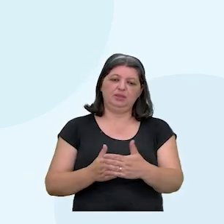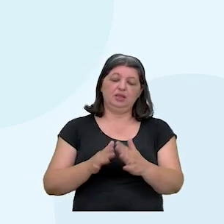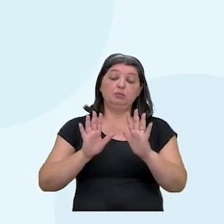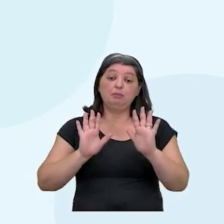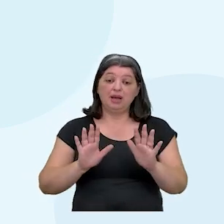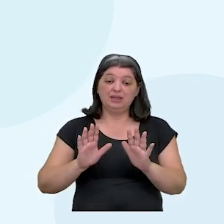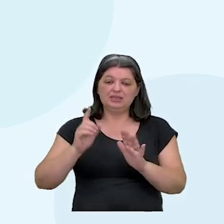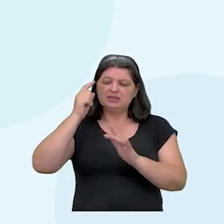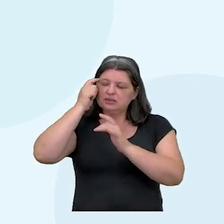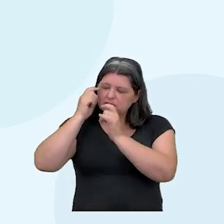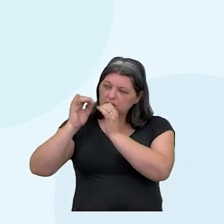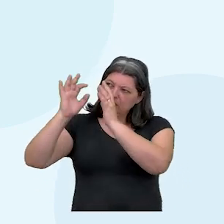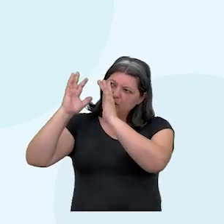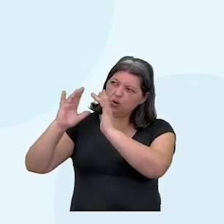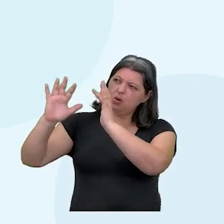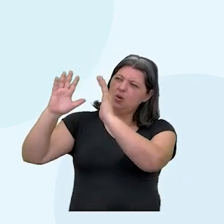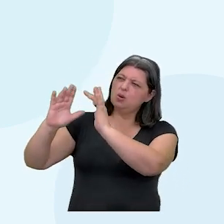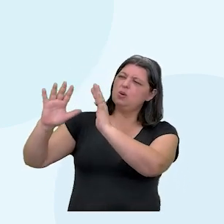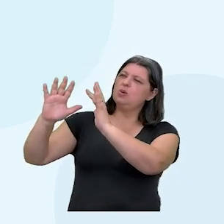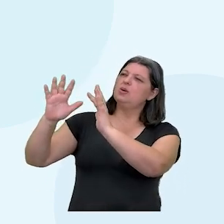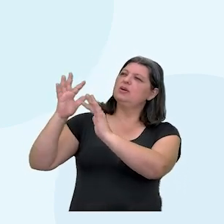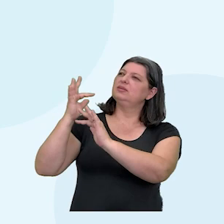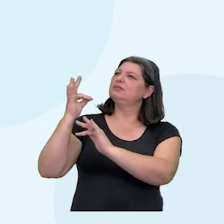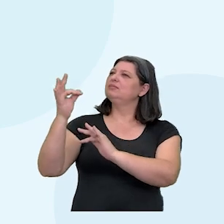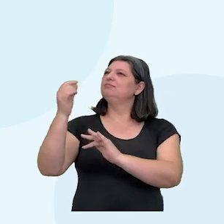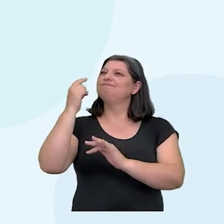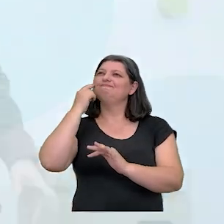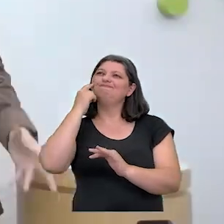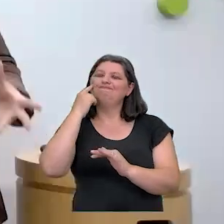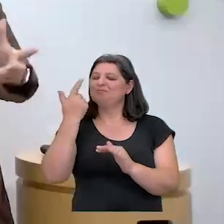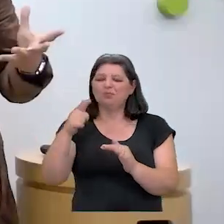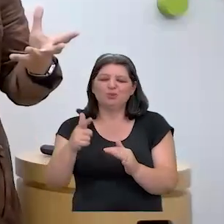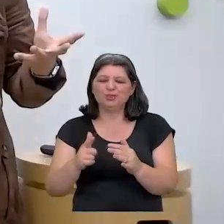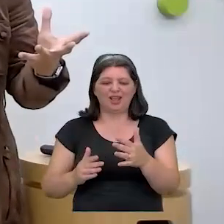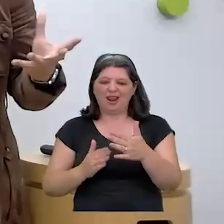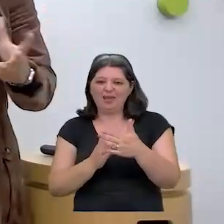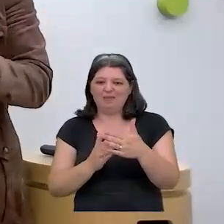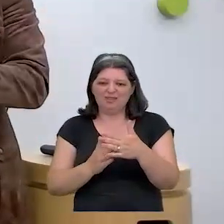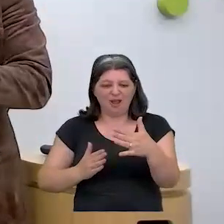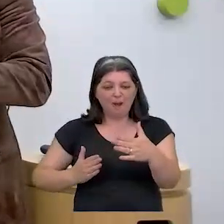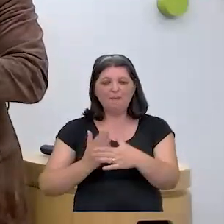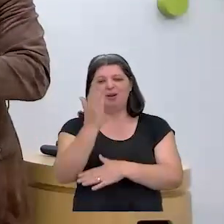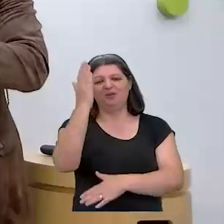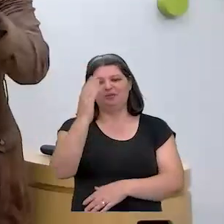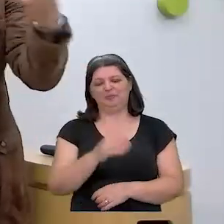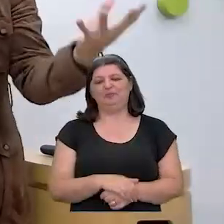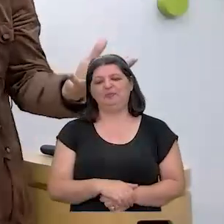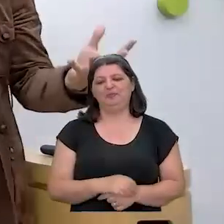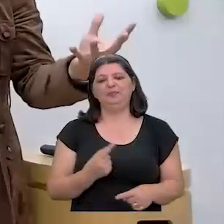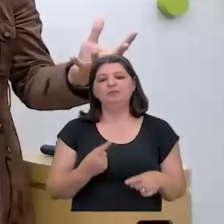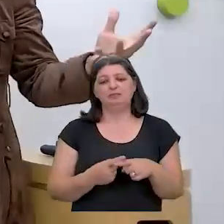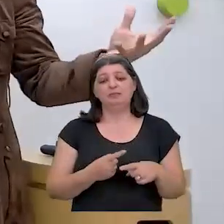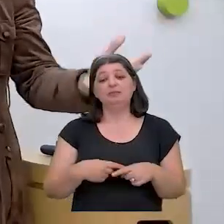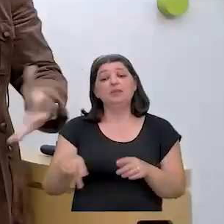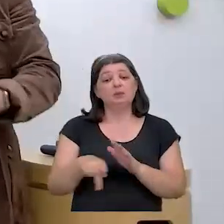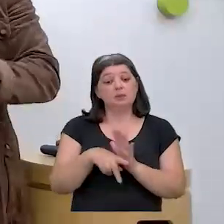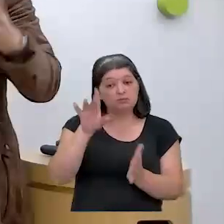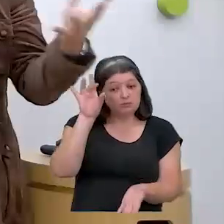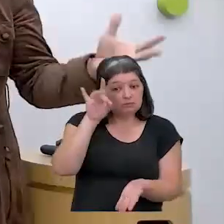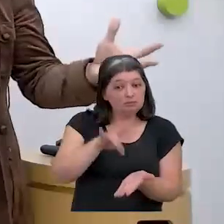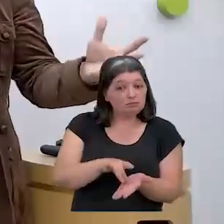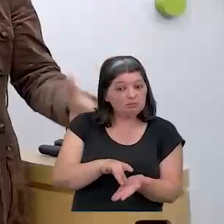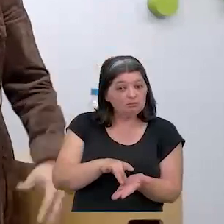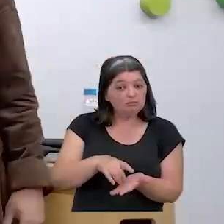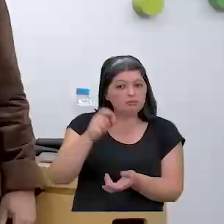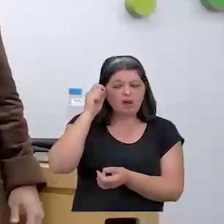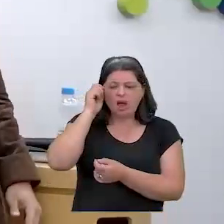imaginação abrange o mundo inteiro. Então, enquanto o conhecimento está limitado pela realidade, a imaginação